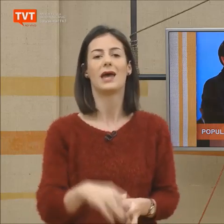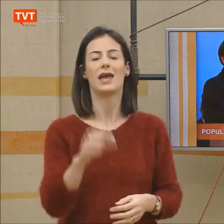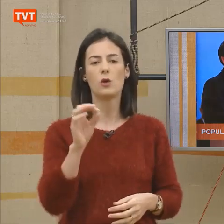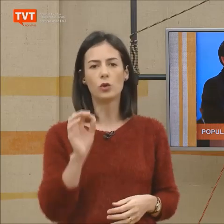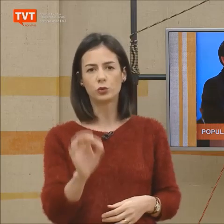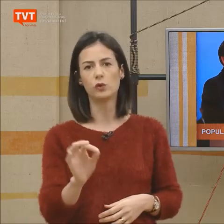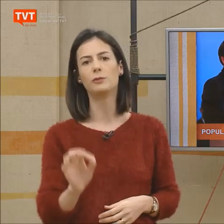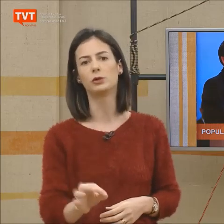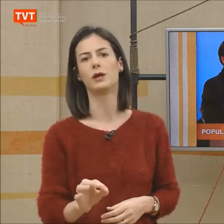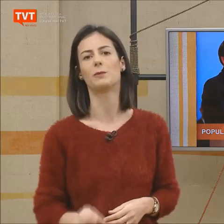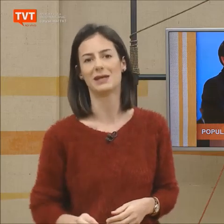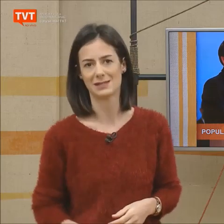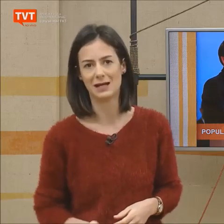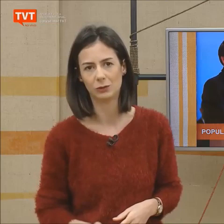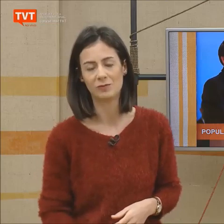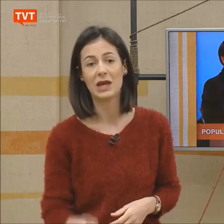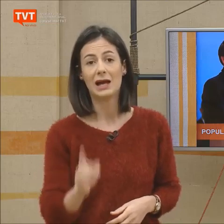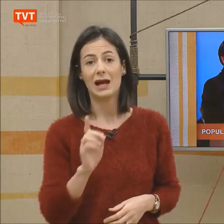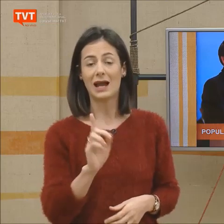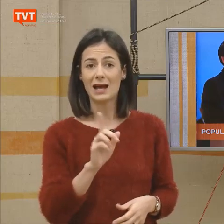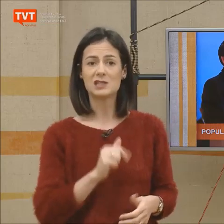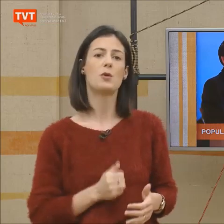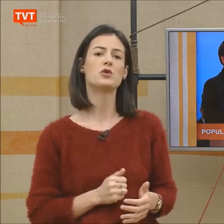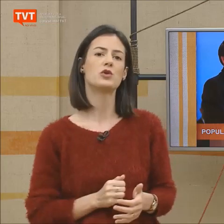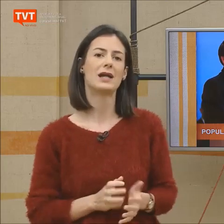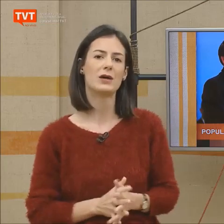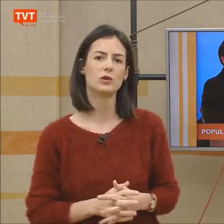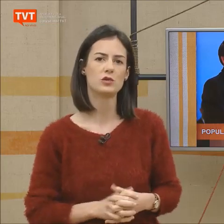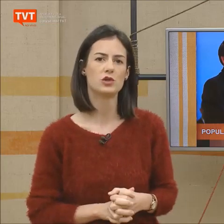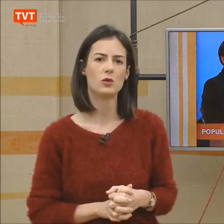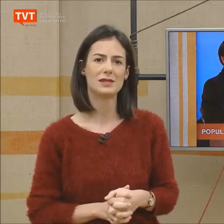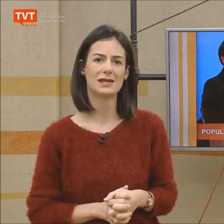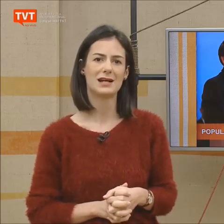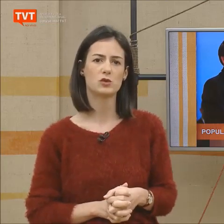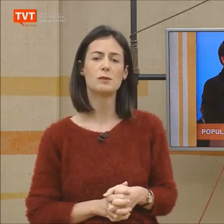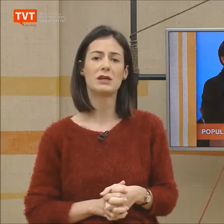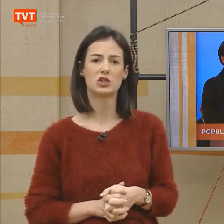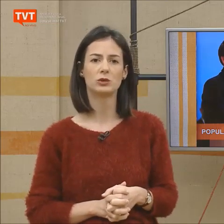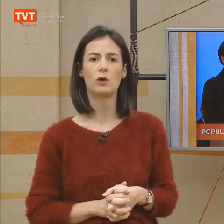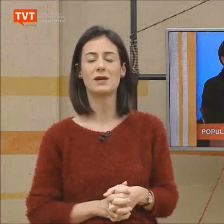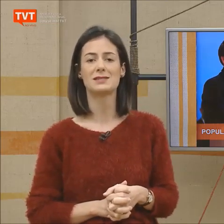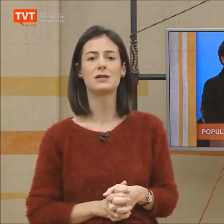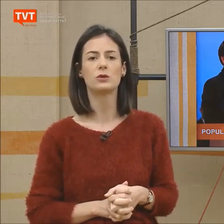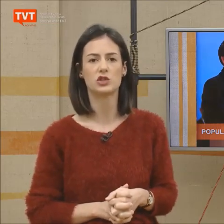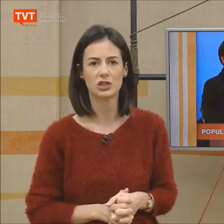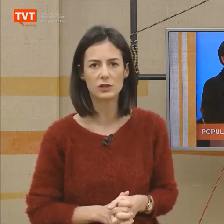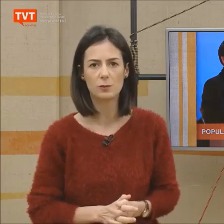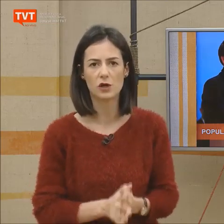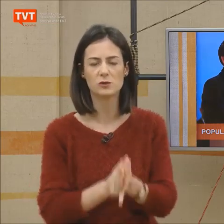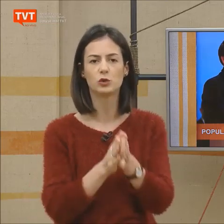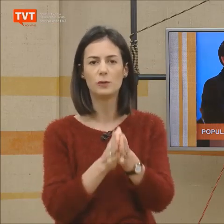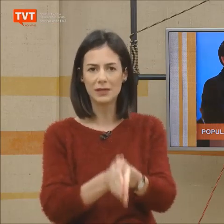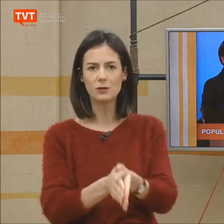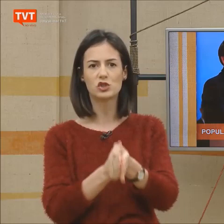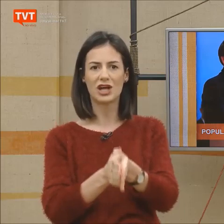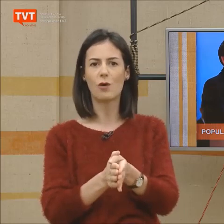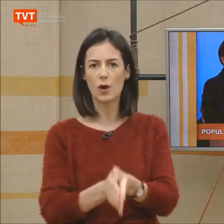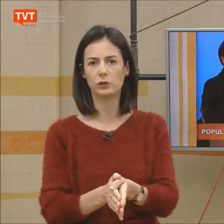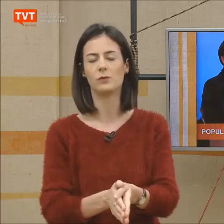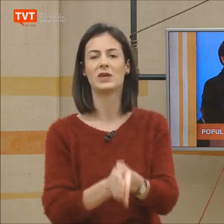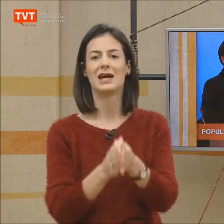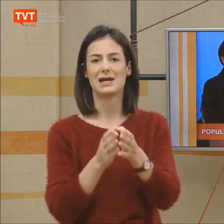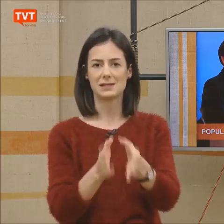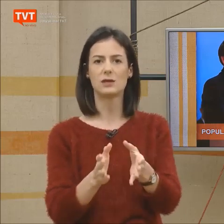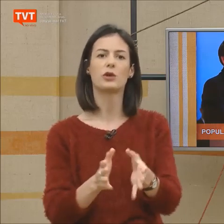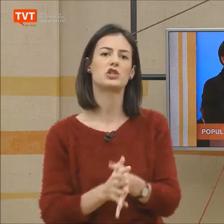53,13% em outubro do ano passado. Aliás, Bolsonaro anunciou que será submetido a uma cirurgia no próximo domingo, dia